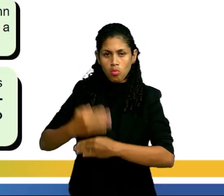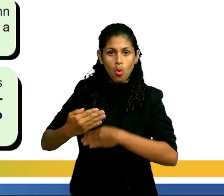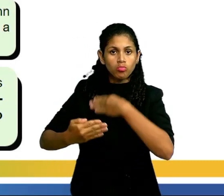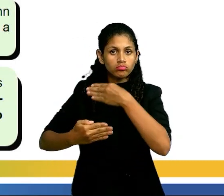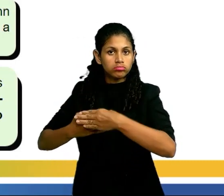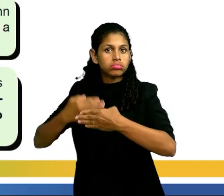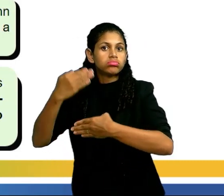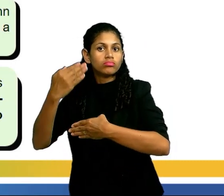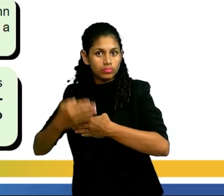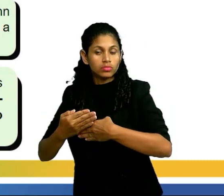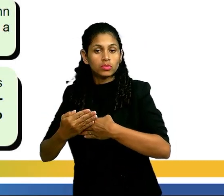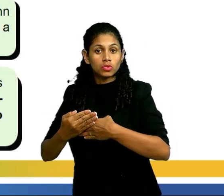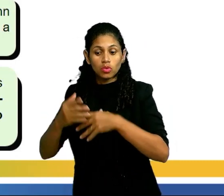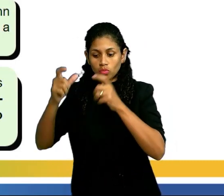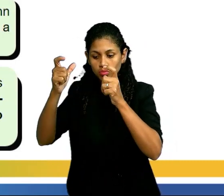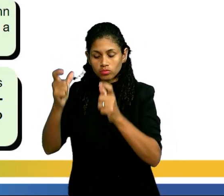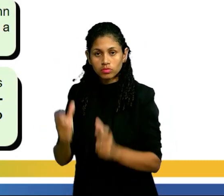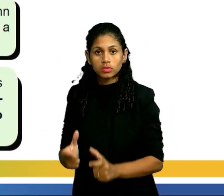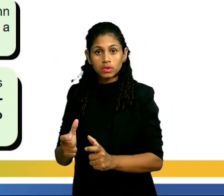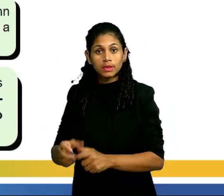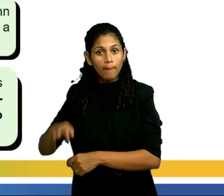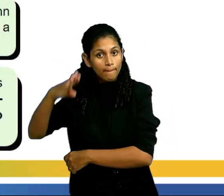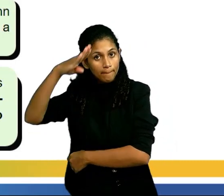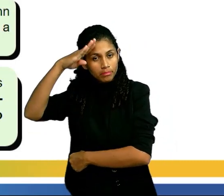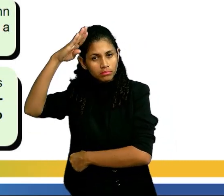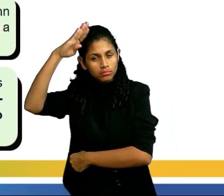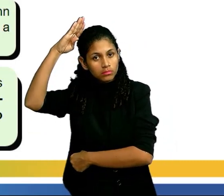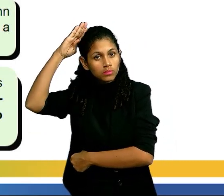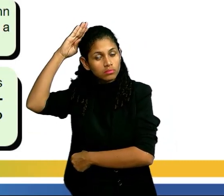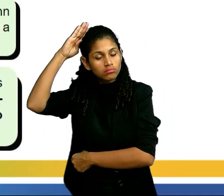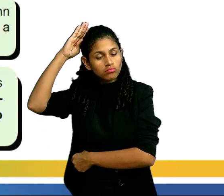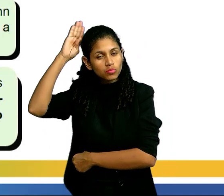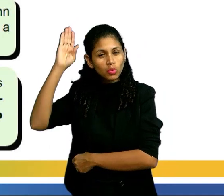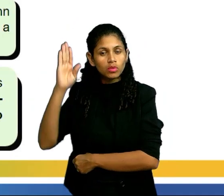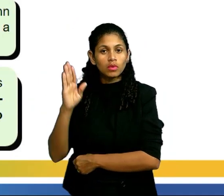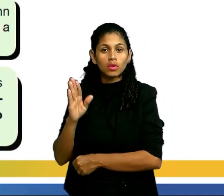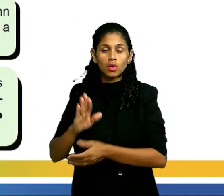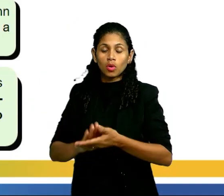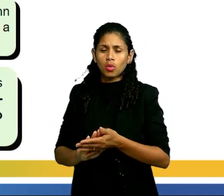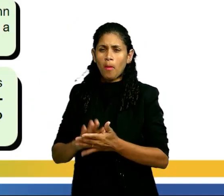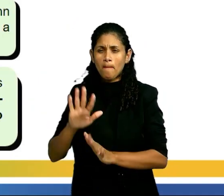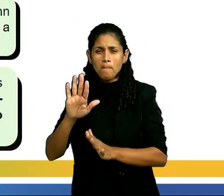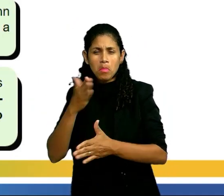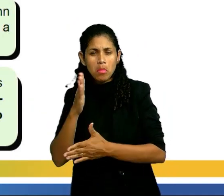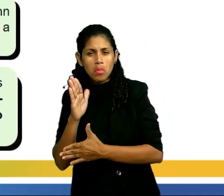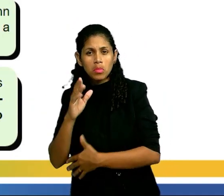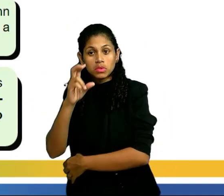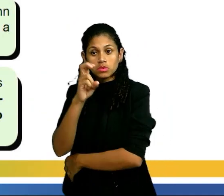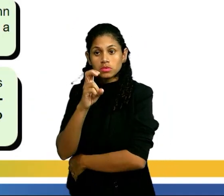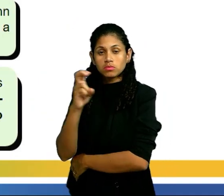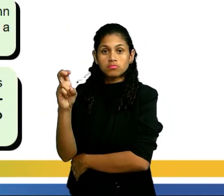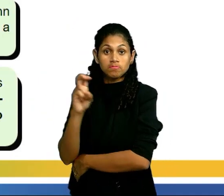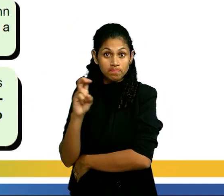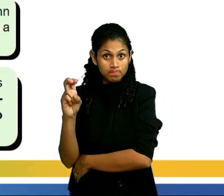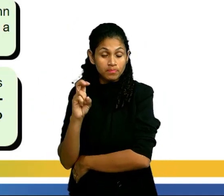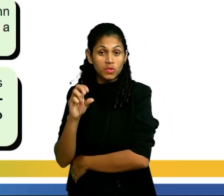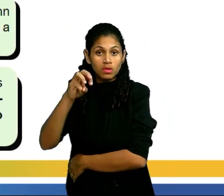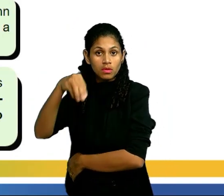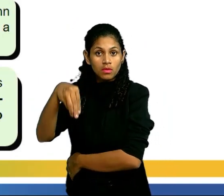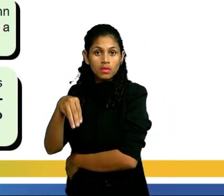solo cubano. Eles instalaram ali mais ou menos uns 55 mísseis. E,